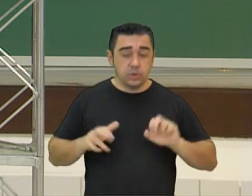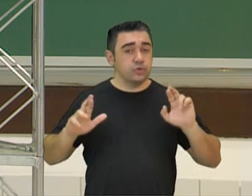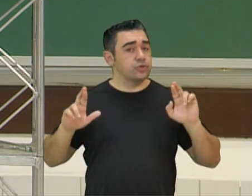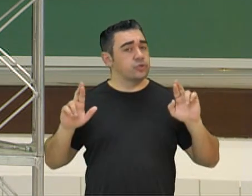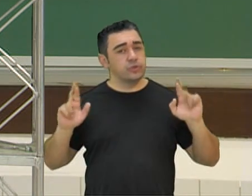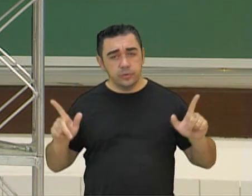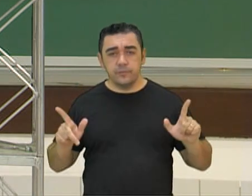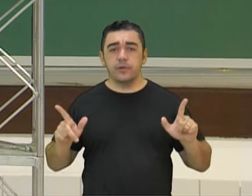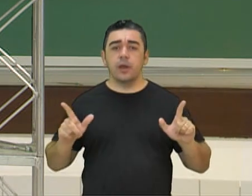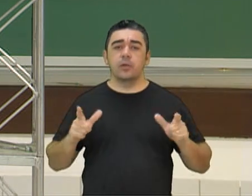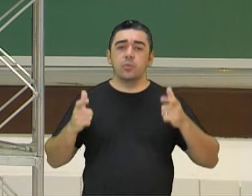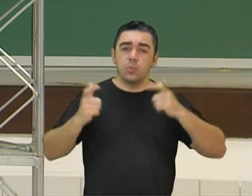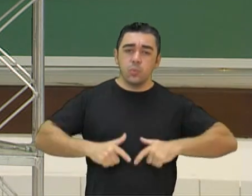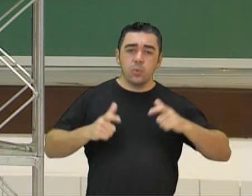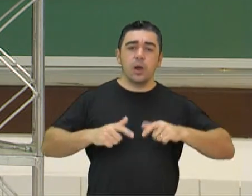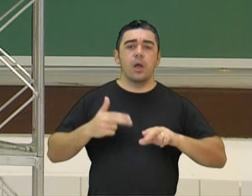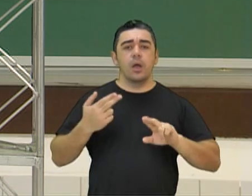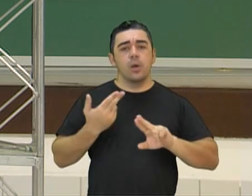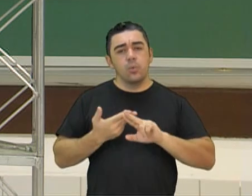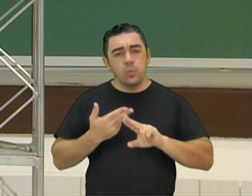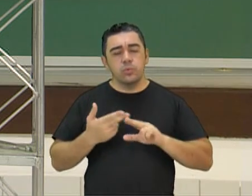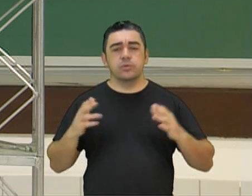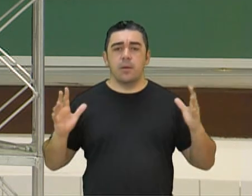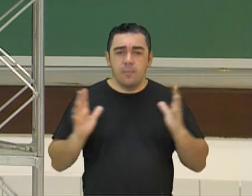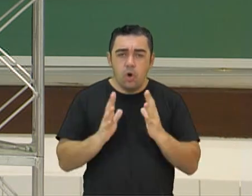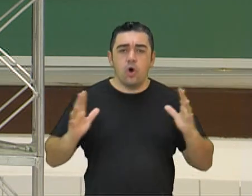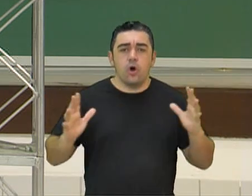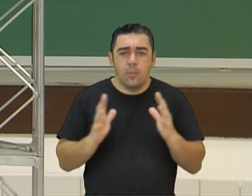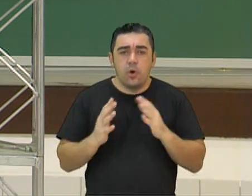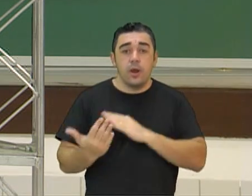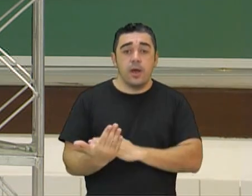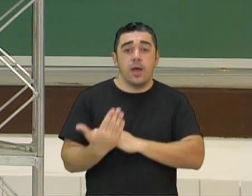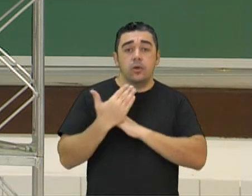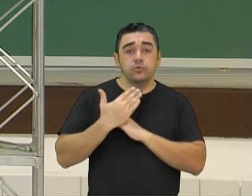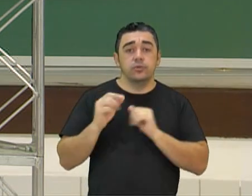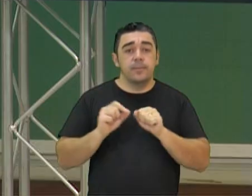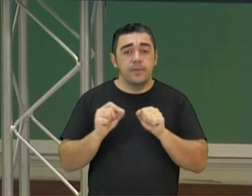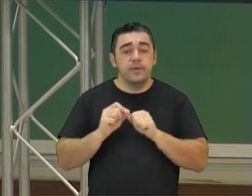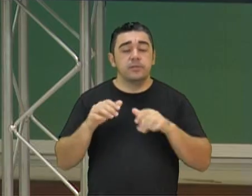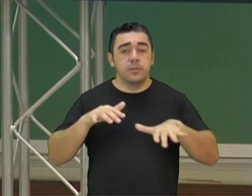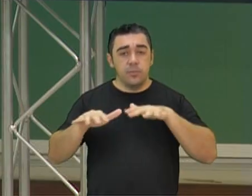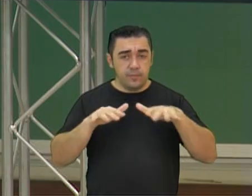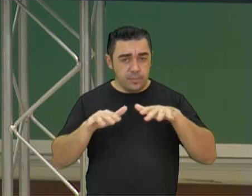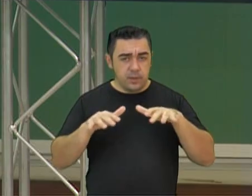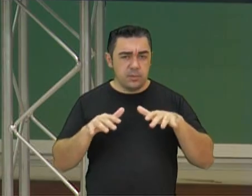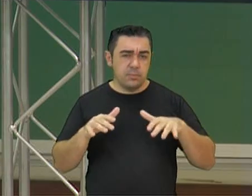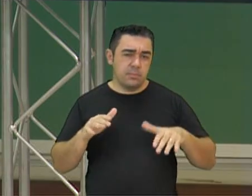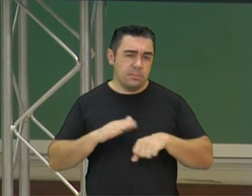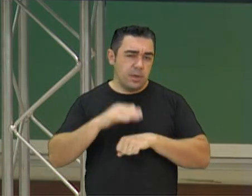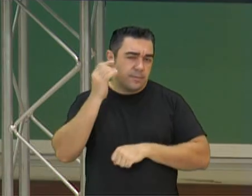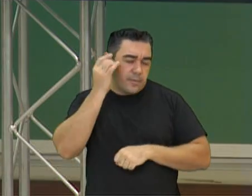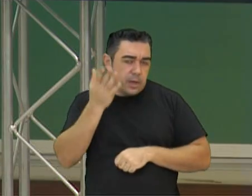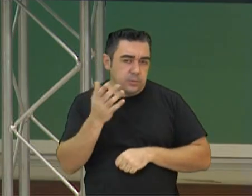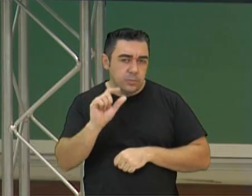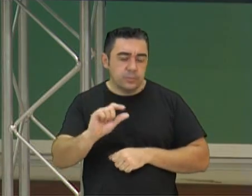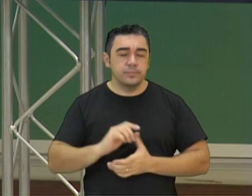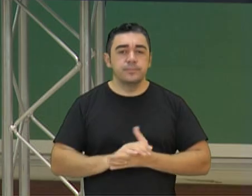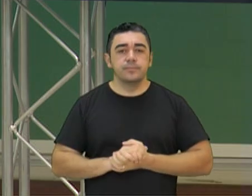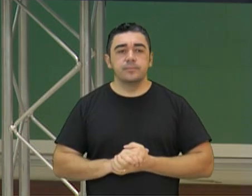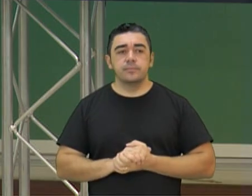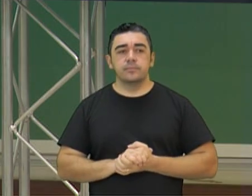Diferente do estúdio, que usa as molas e que a mola acaba ajudando na execução do movimento, deixa ele um pouquinho mais fácil.